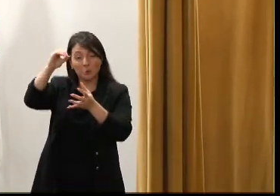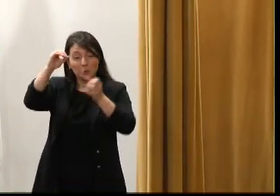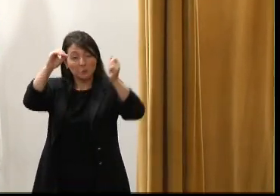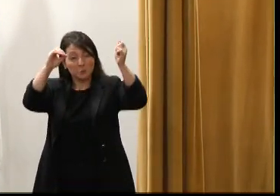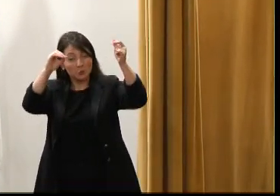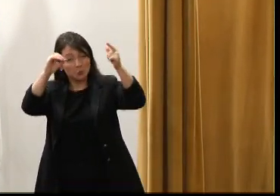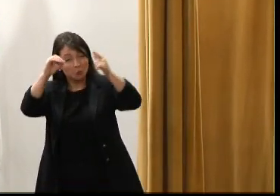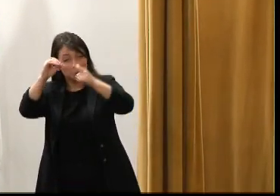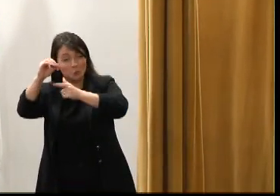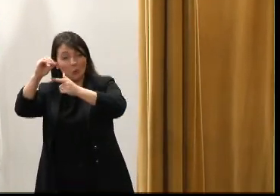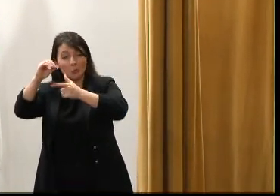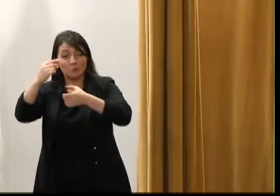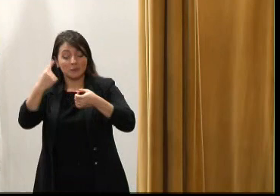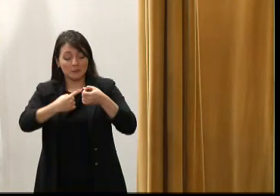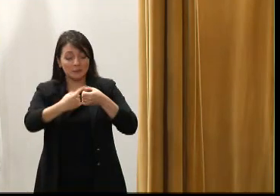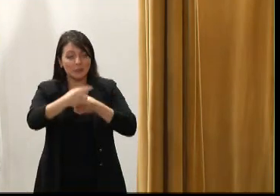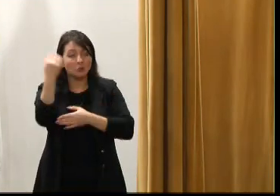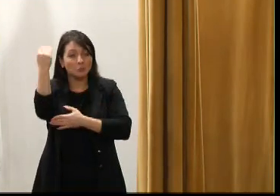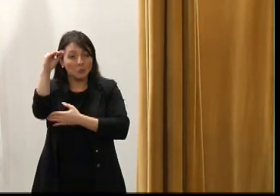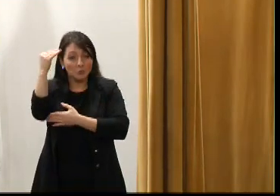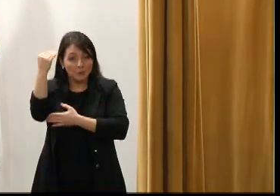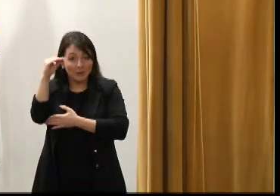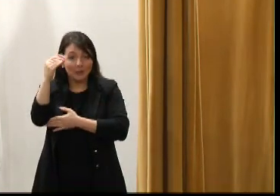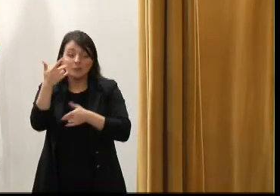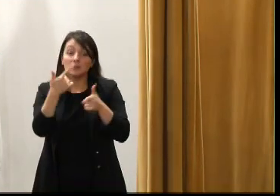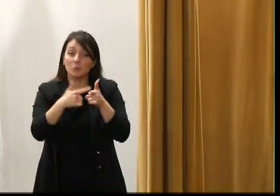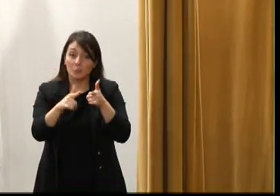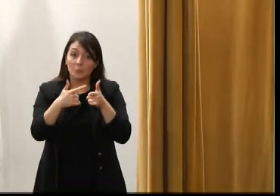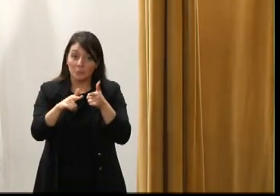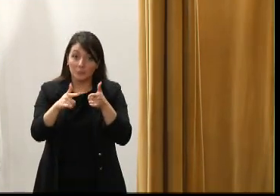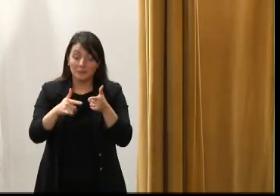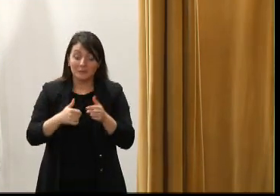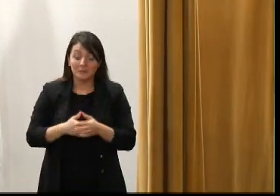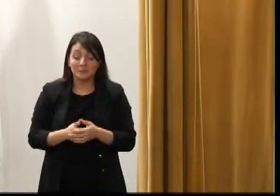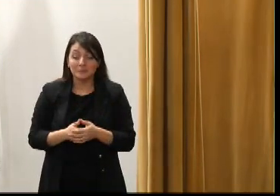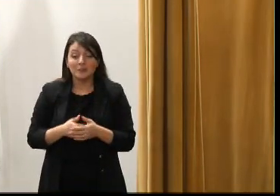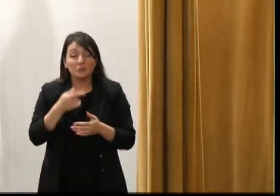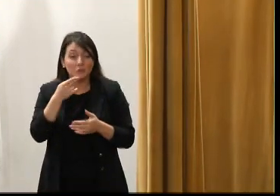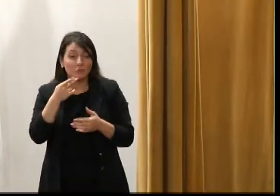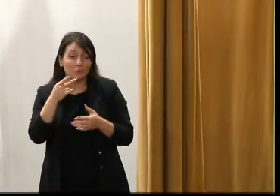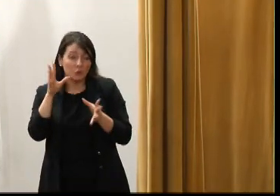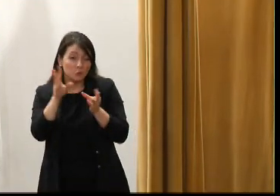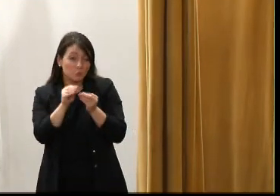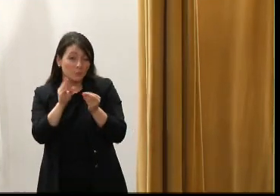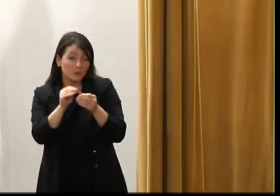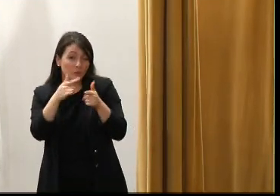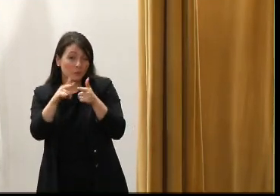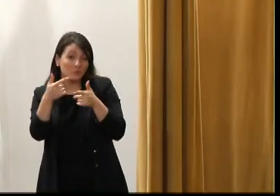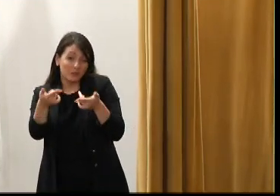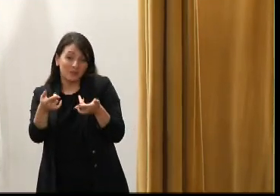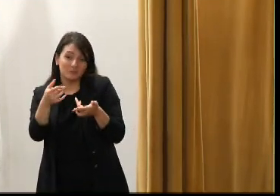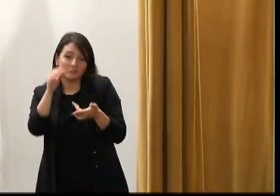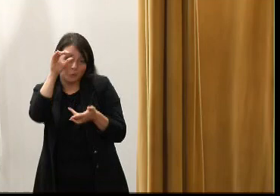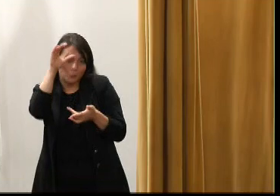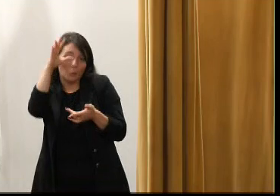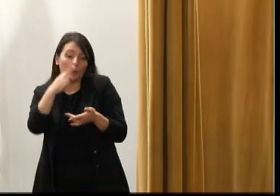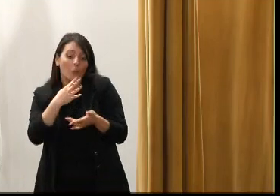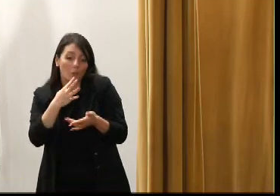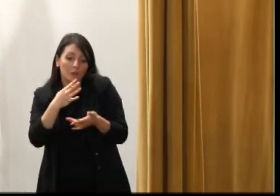fazer uma breve introdução sobre o problema, que talvez não seja do conhecimento amplo de todas as